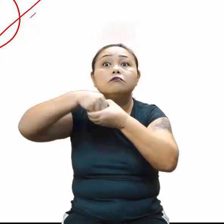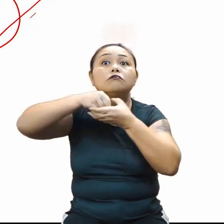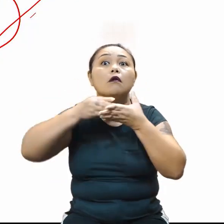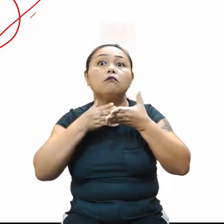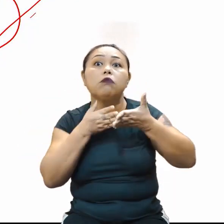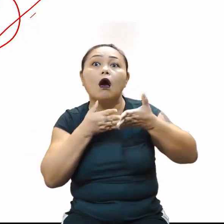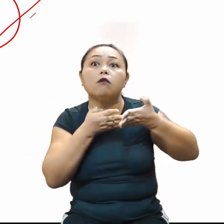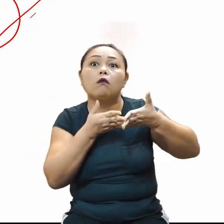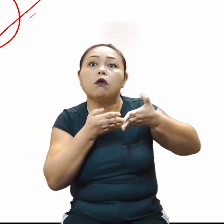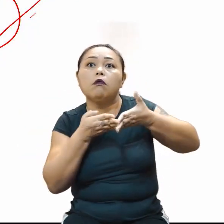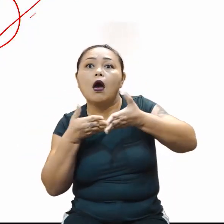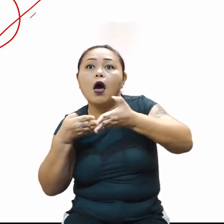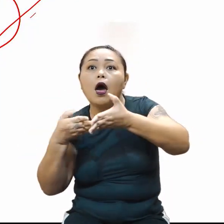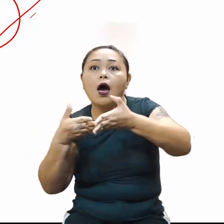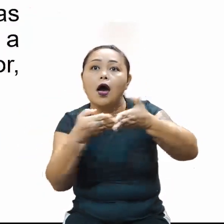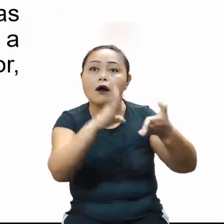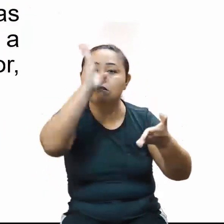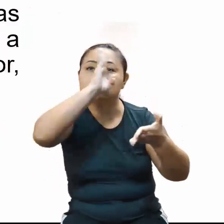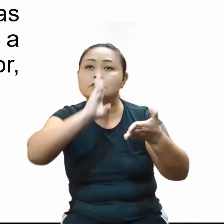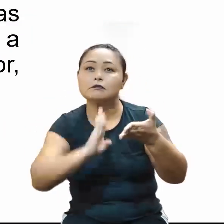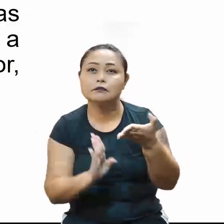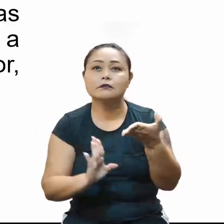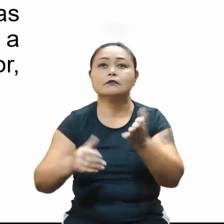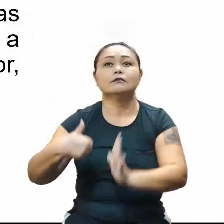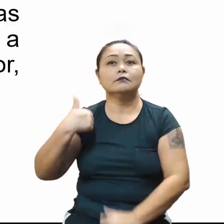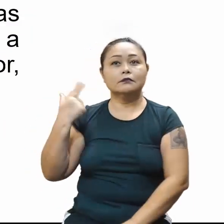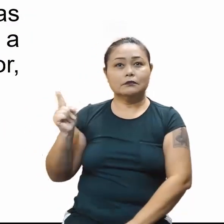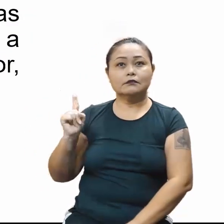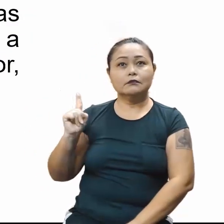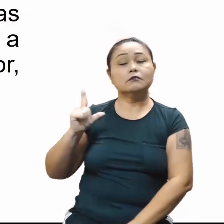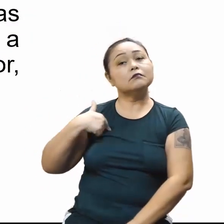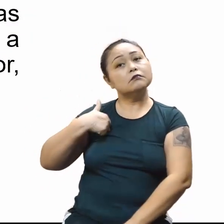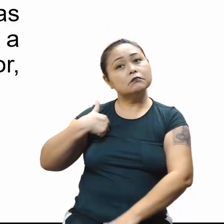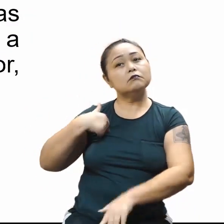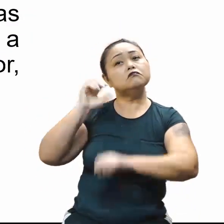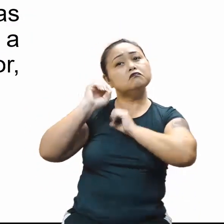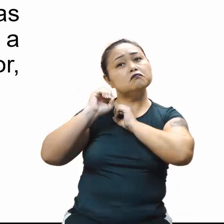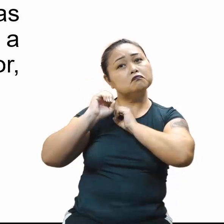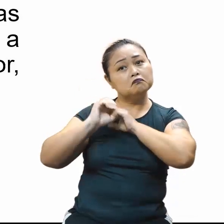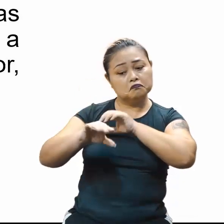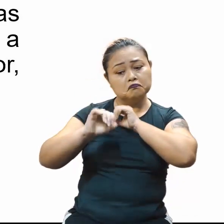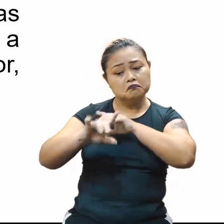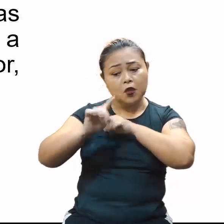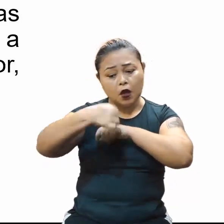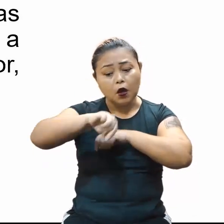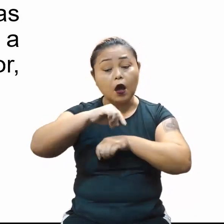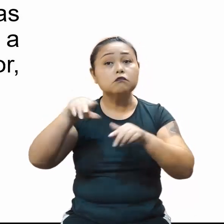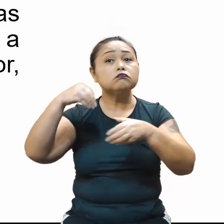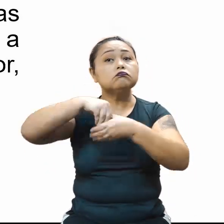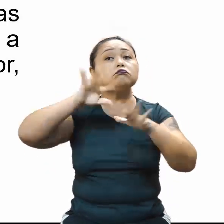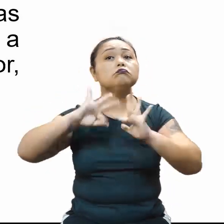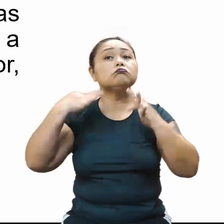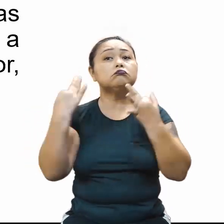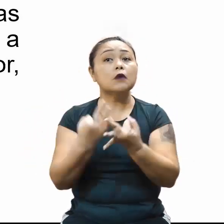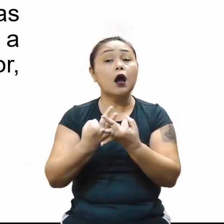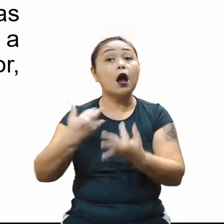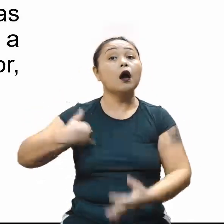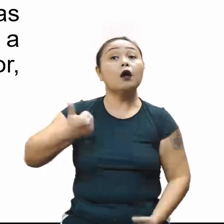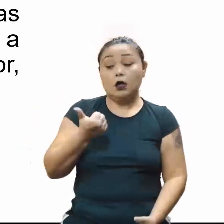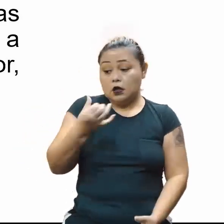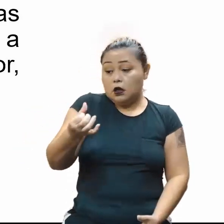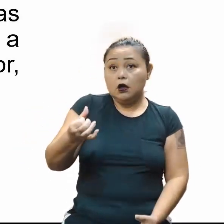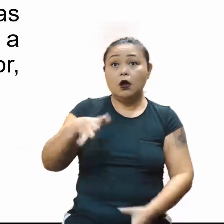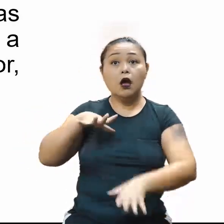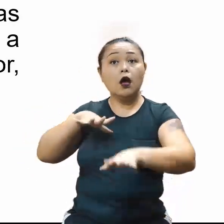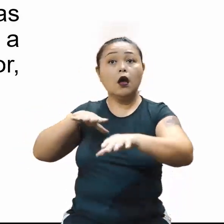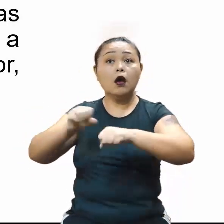expedições pelo Brasil afora. Foi educado por seus familiares e aos 16 anos